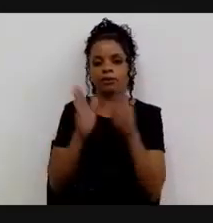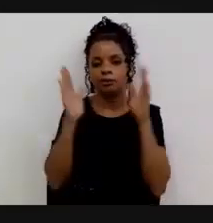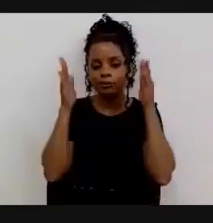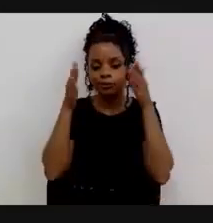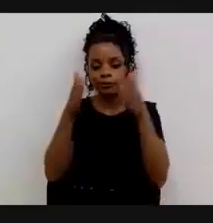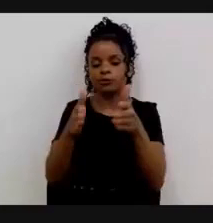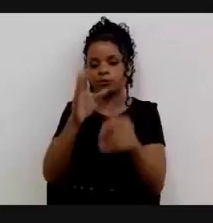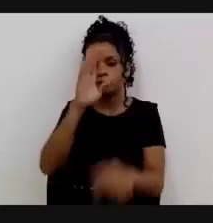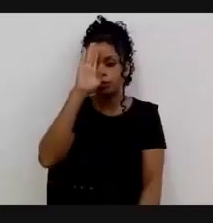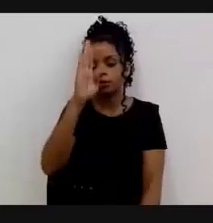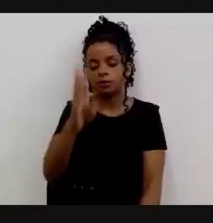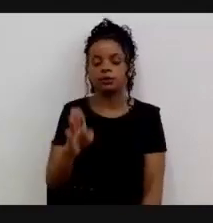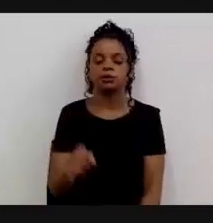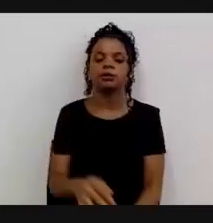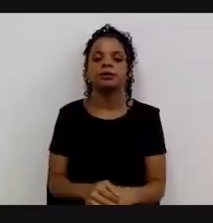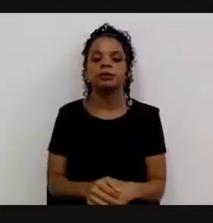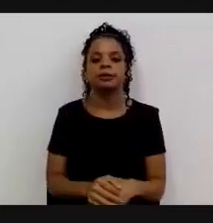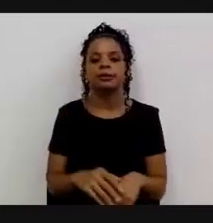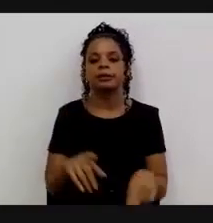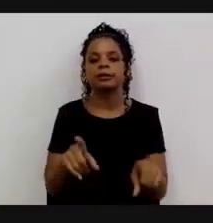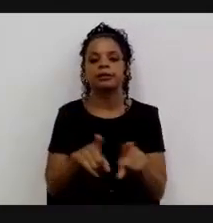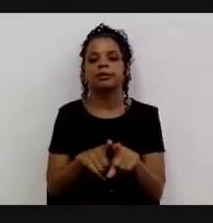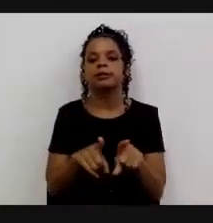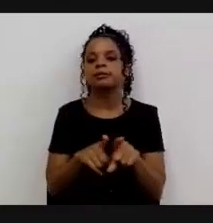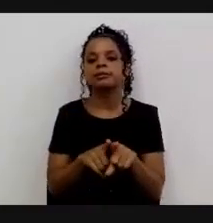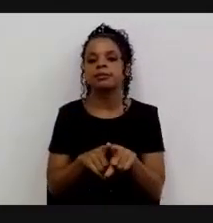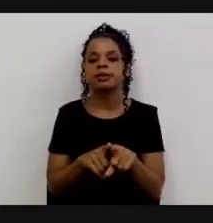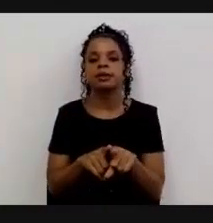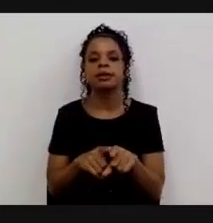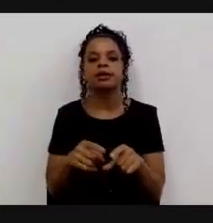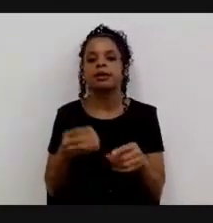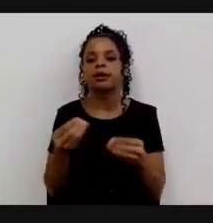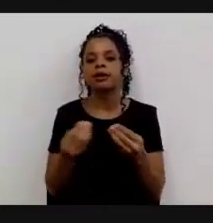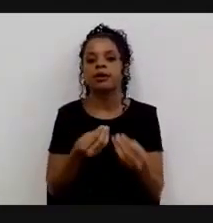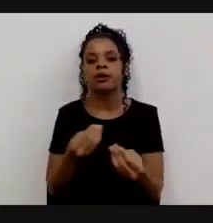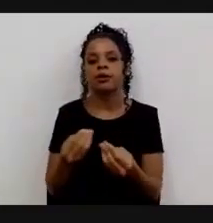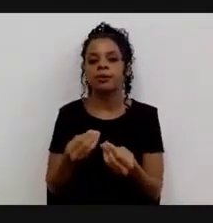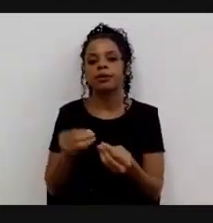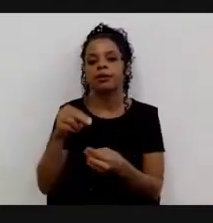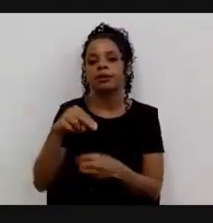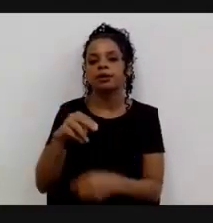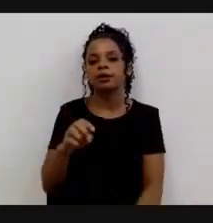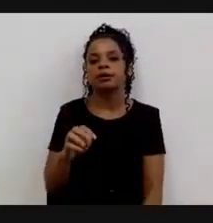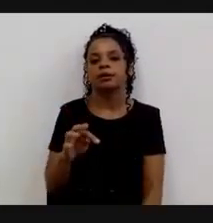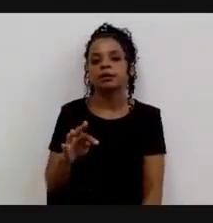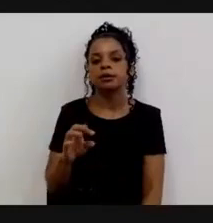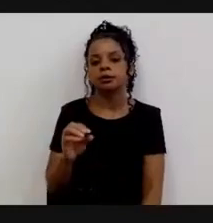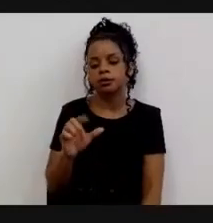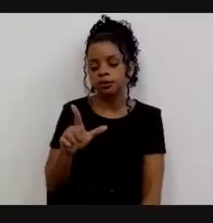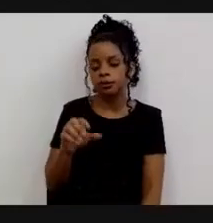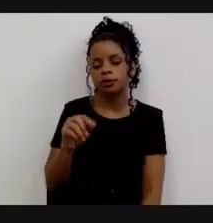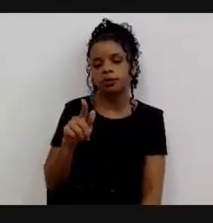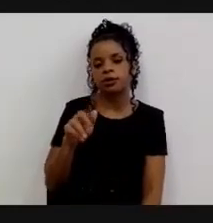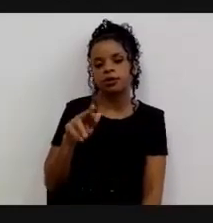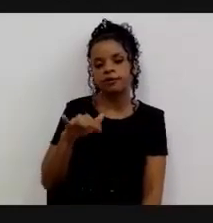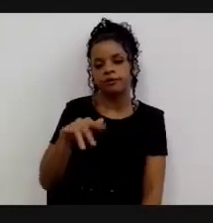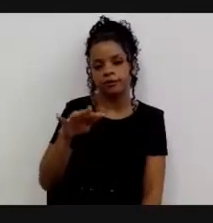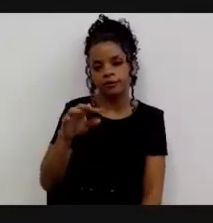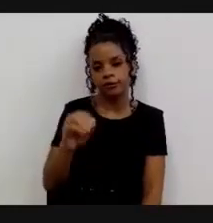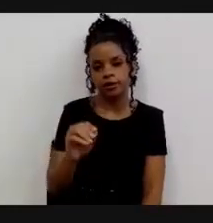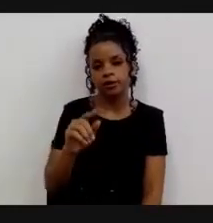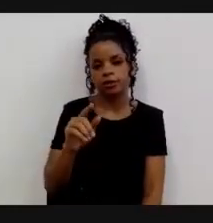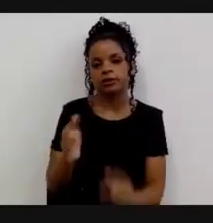foco, e principalmente numa modalidade de pesquisa que chama etnografia digital, tá? Esse é o